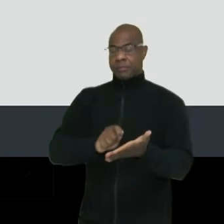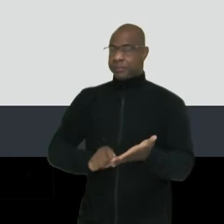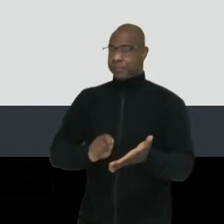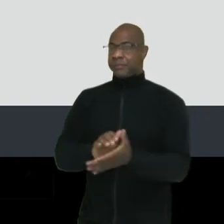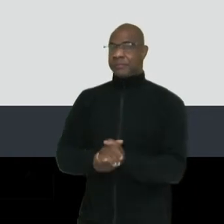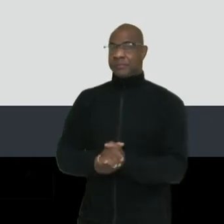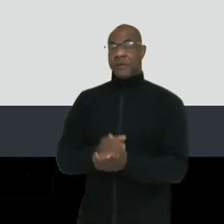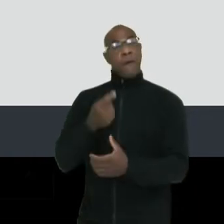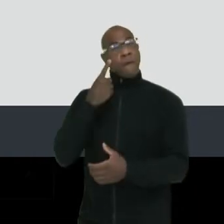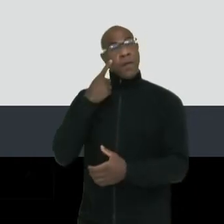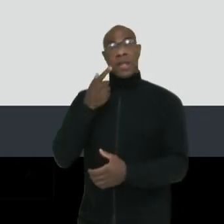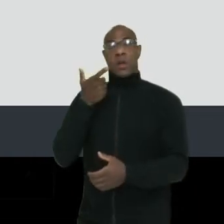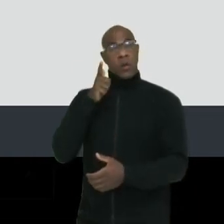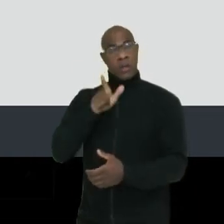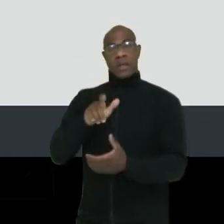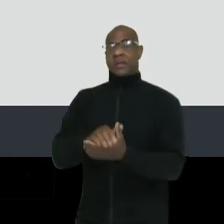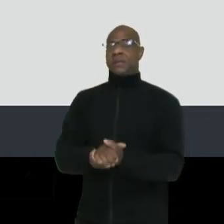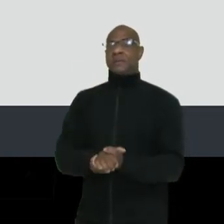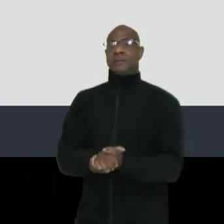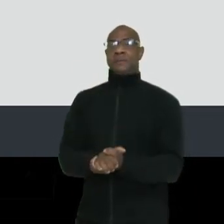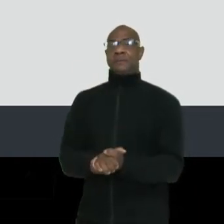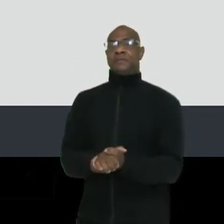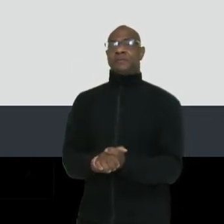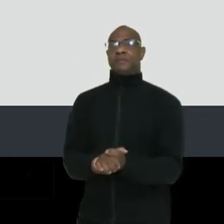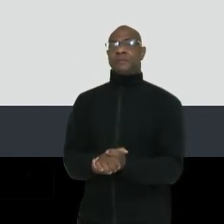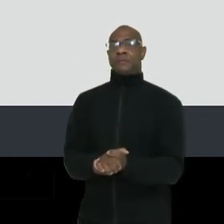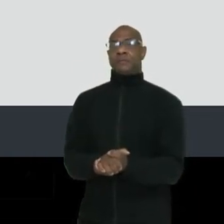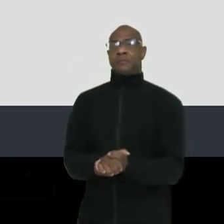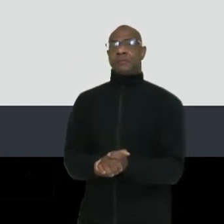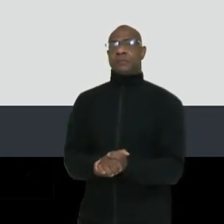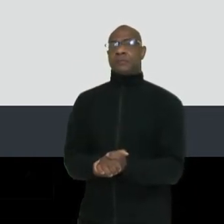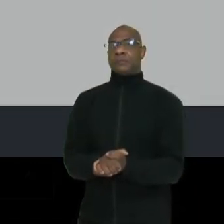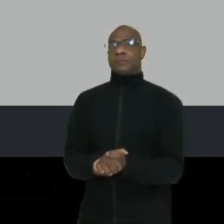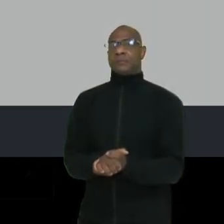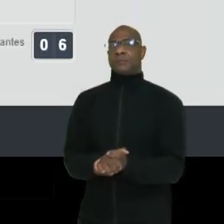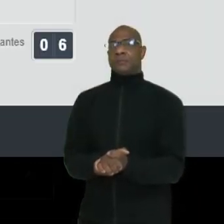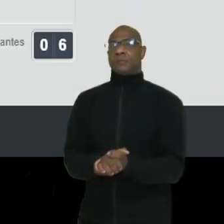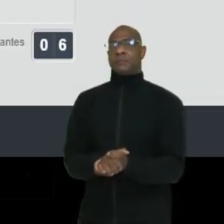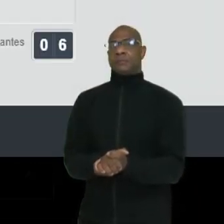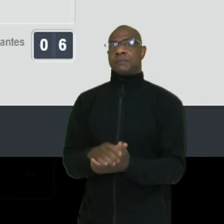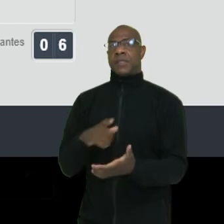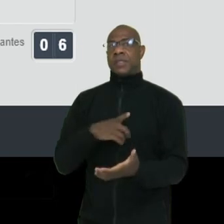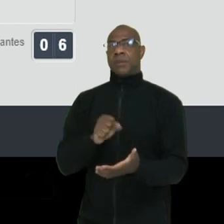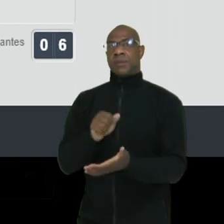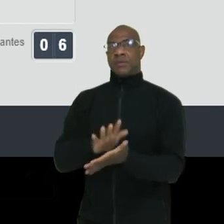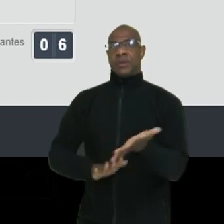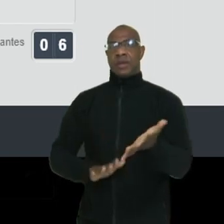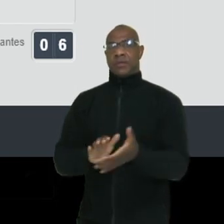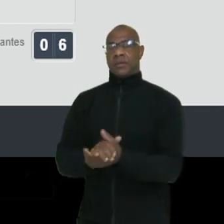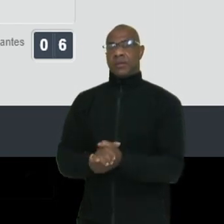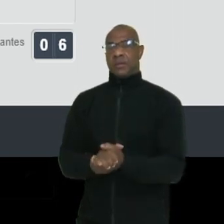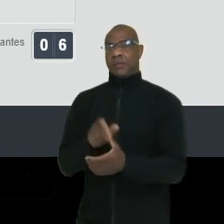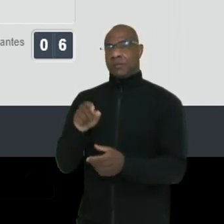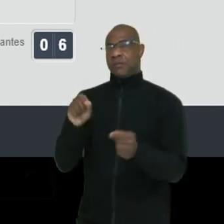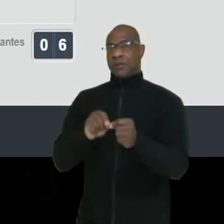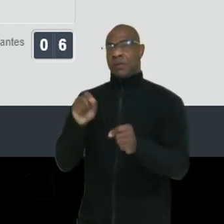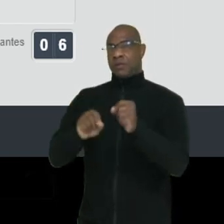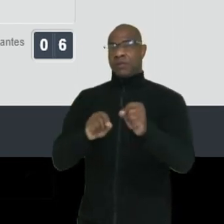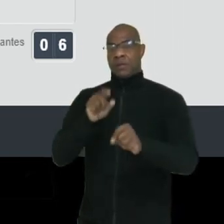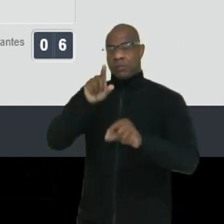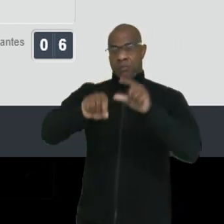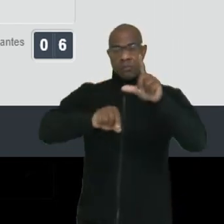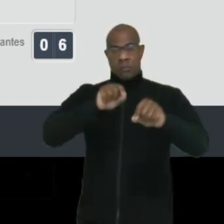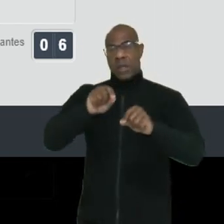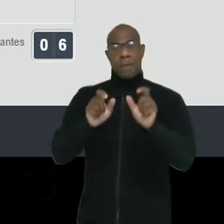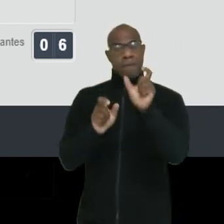consegue, ok? Então, vamos adiante. Temos aqui mais um exercício que você vai selecionar